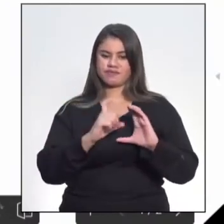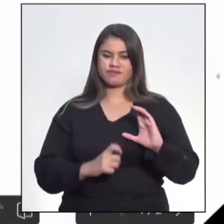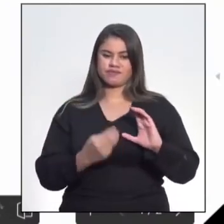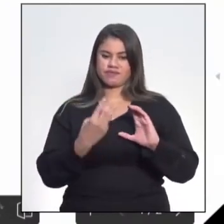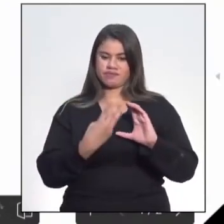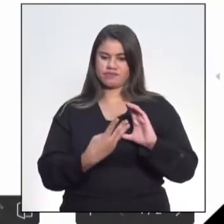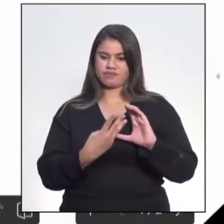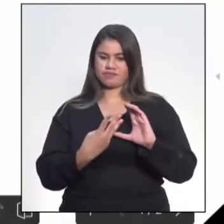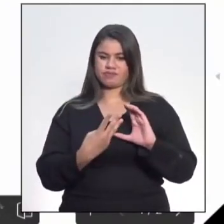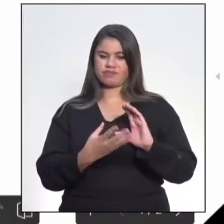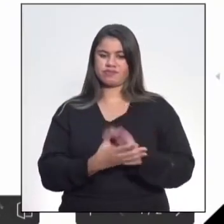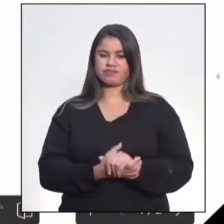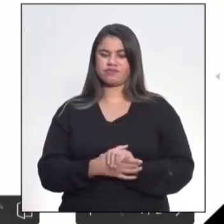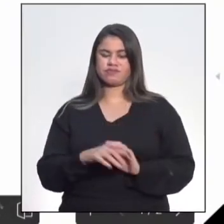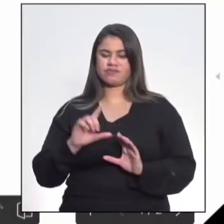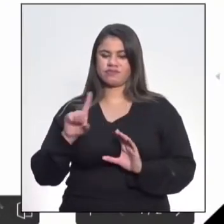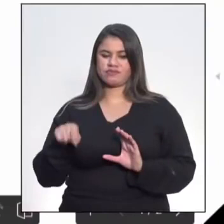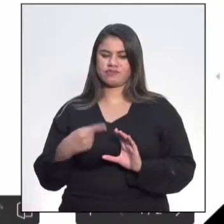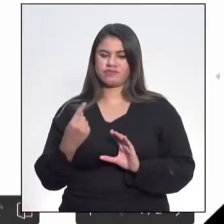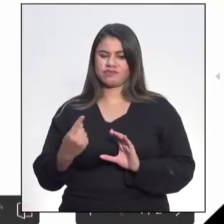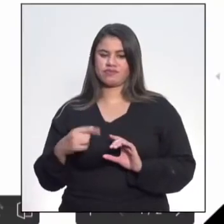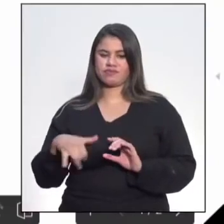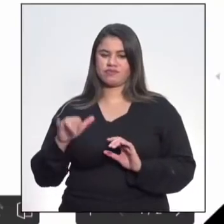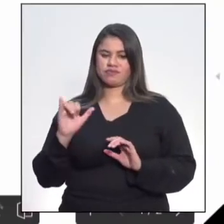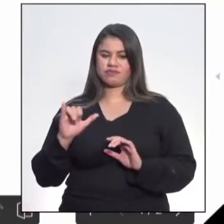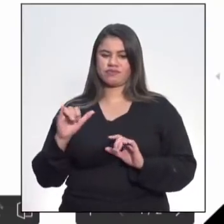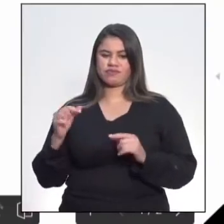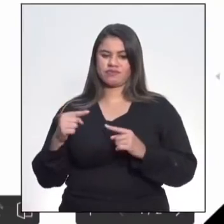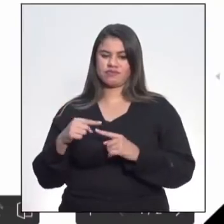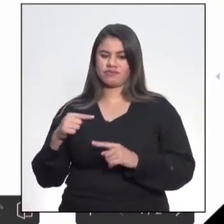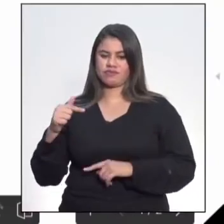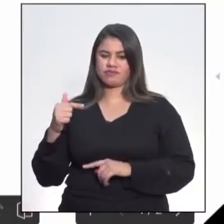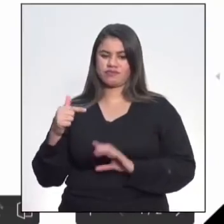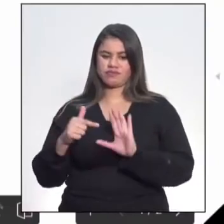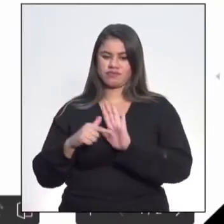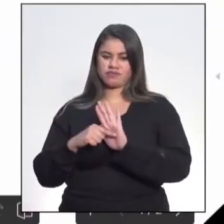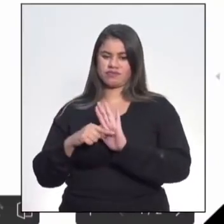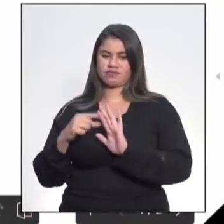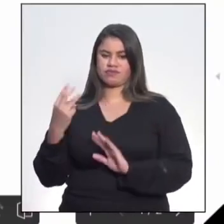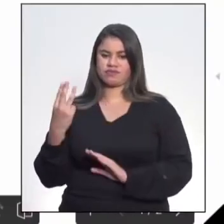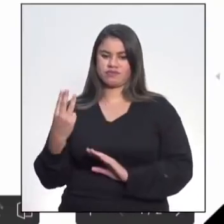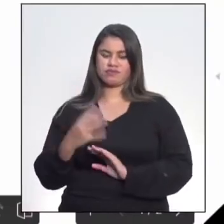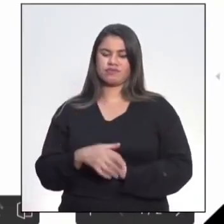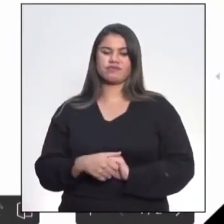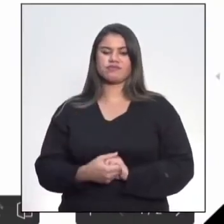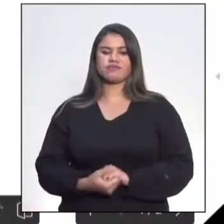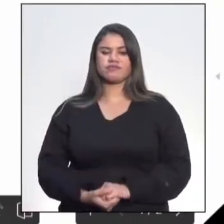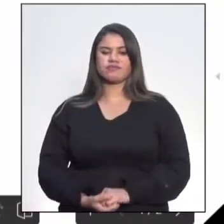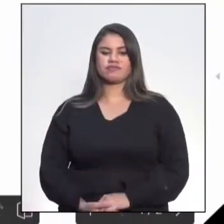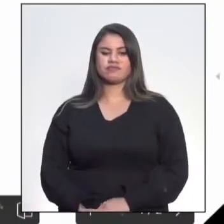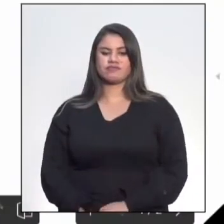x, vírgula, e o y deu menos 3. Elaiá.